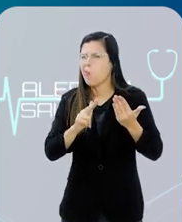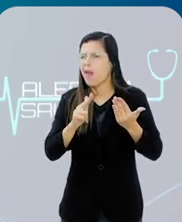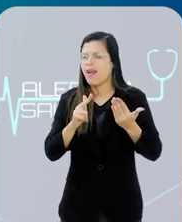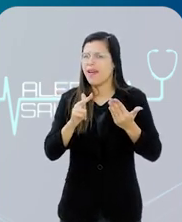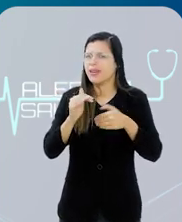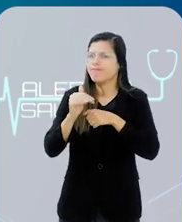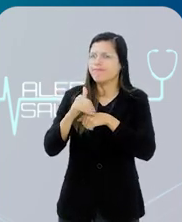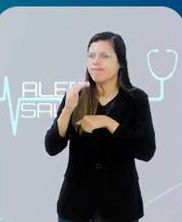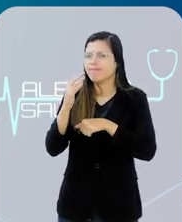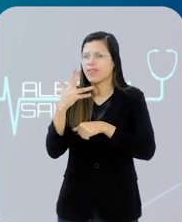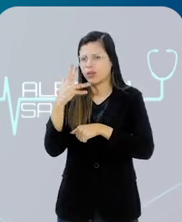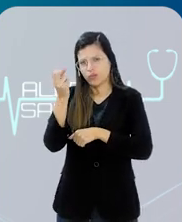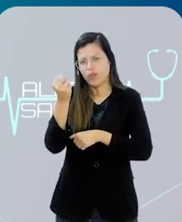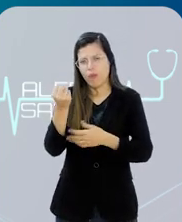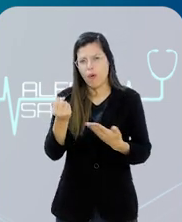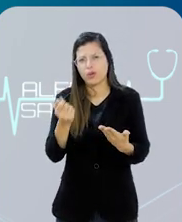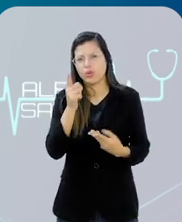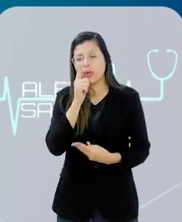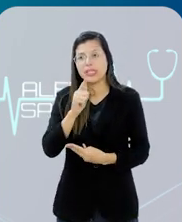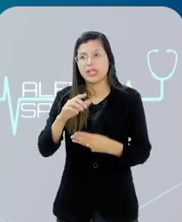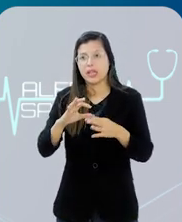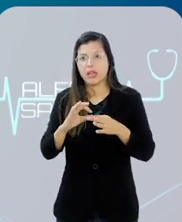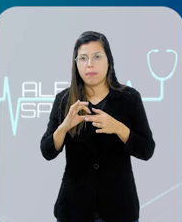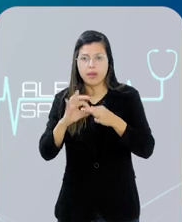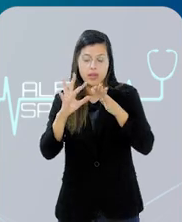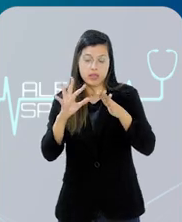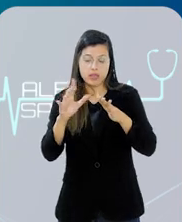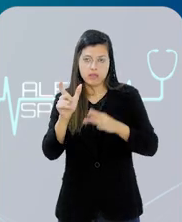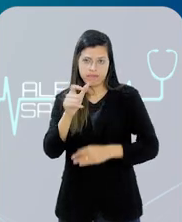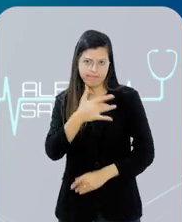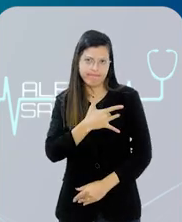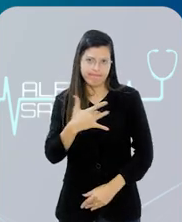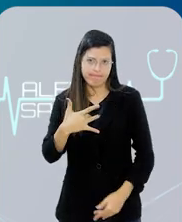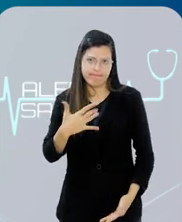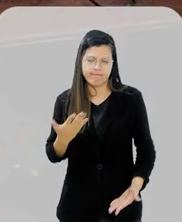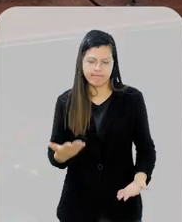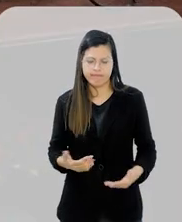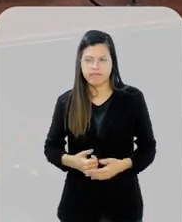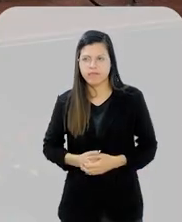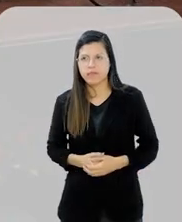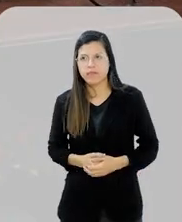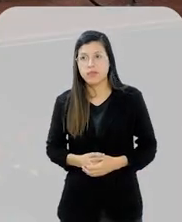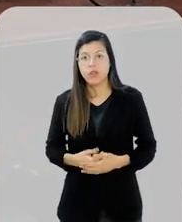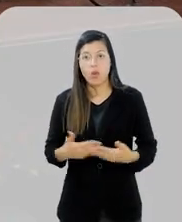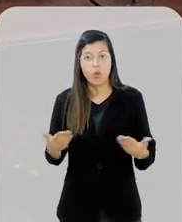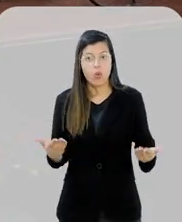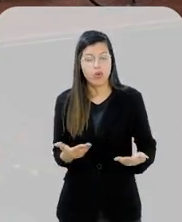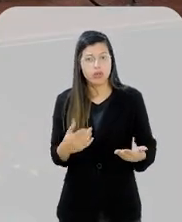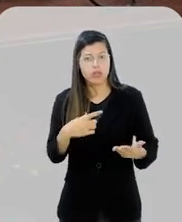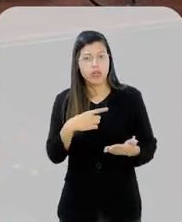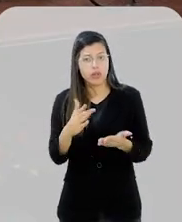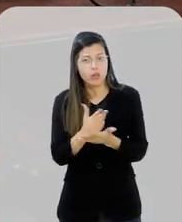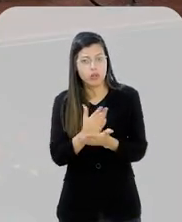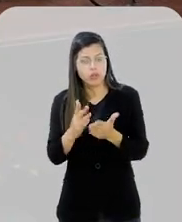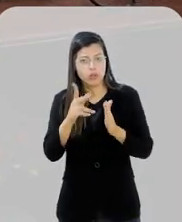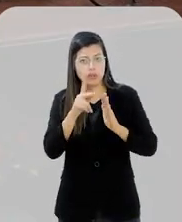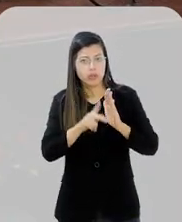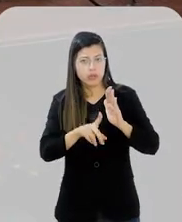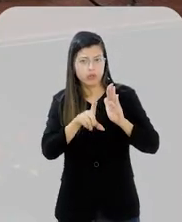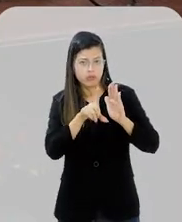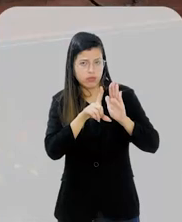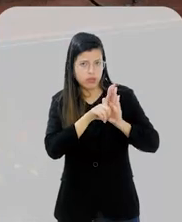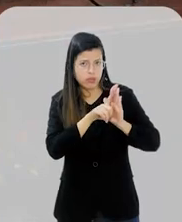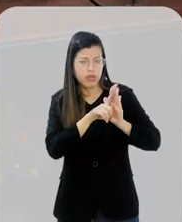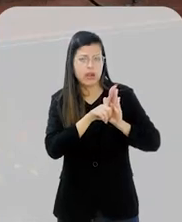para que a gente consiga essa autorização junto ao plano de saúde, por exemplo. Agora, hoje em dia existem projetos de lei a nível federal,